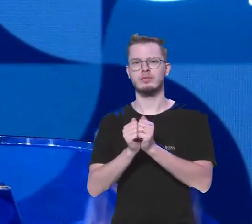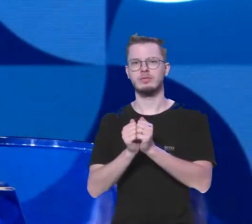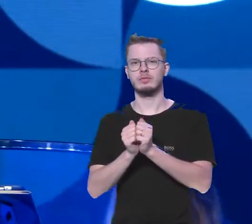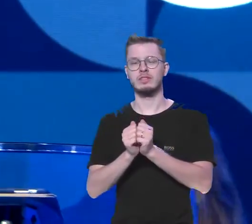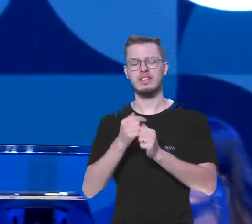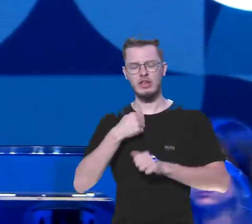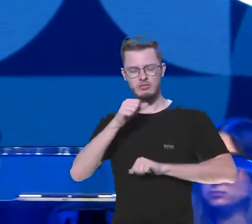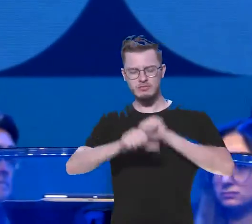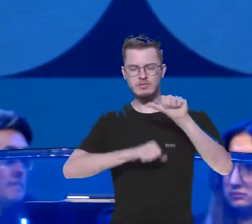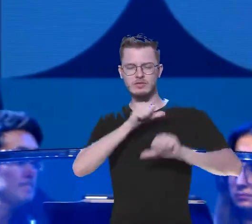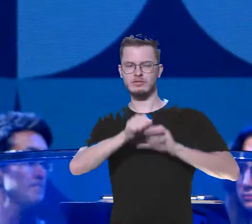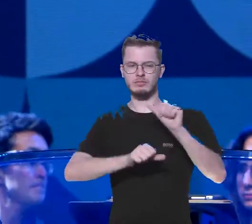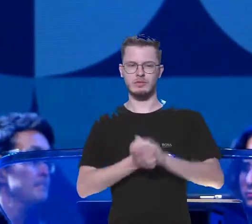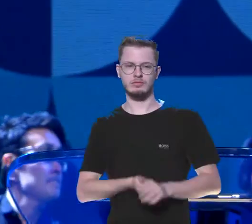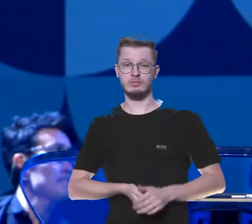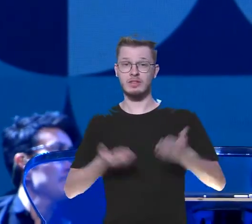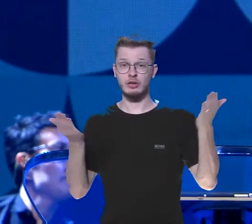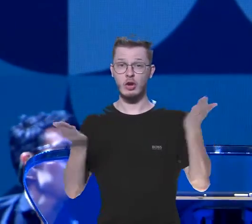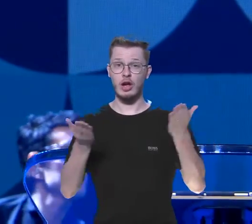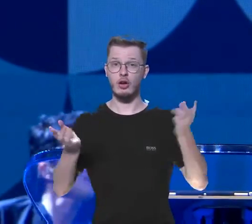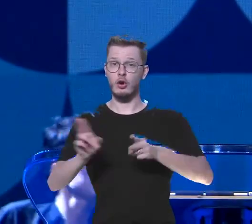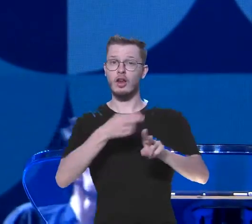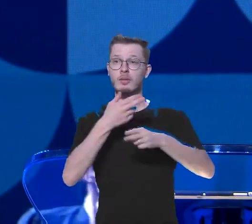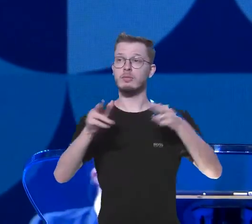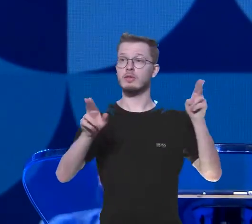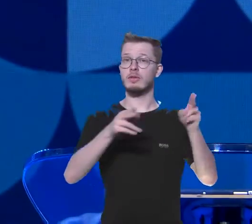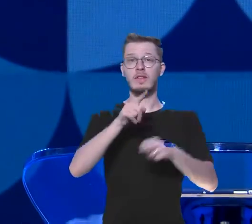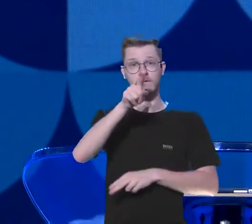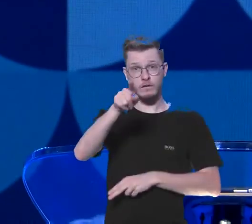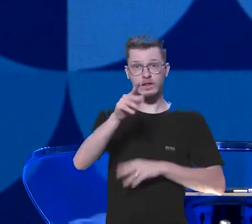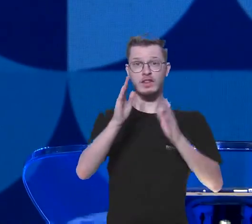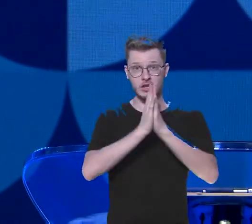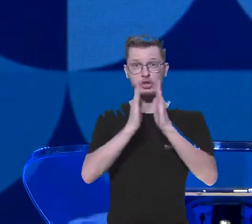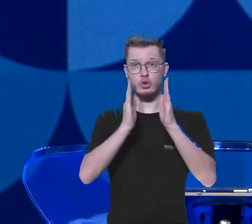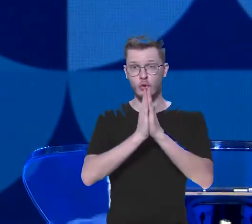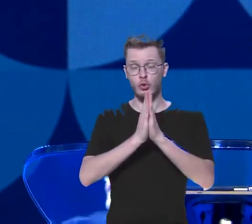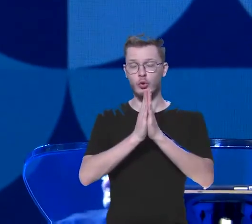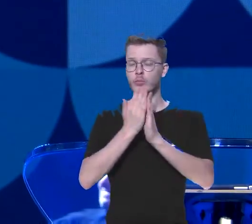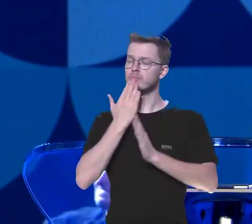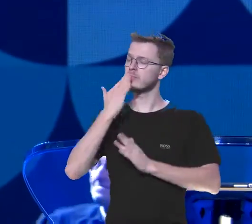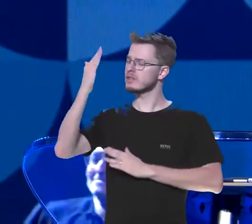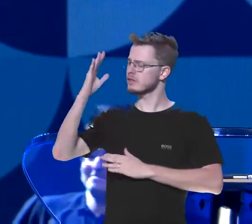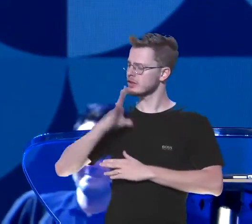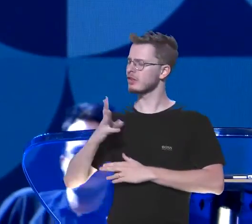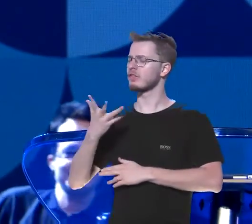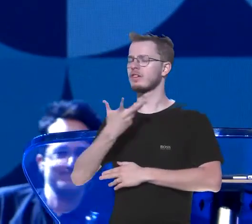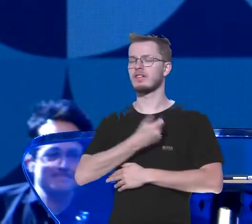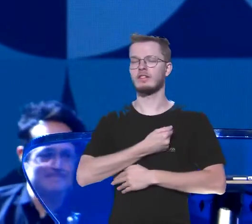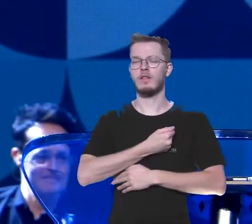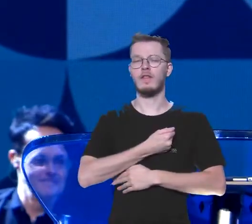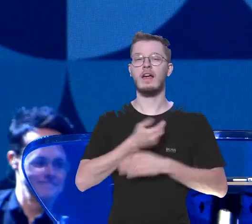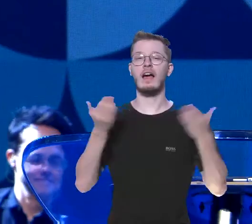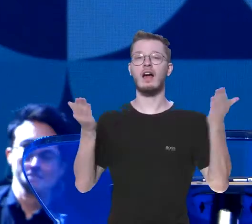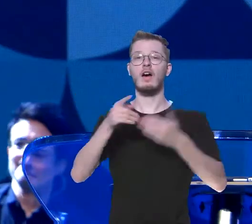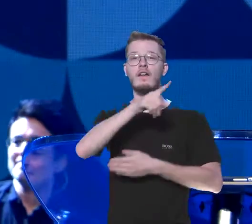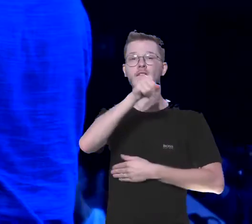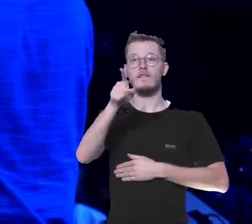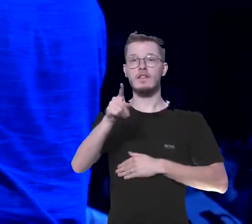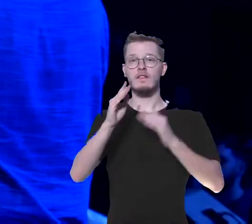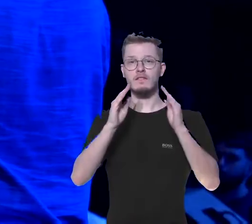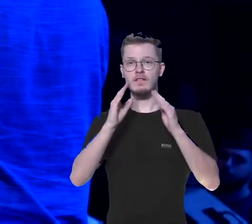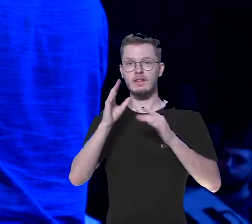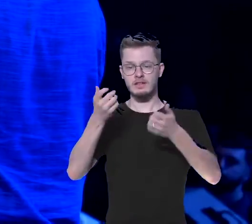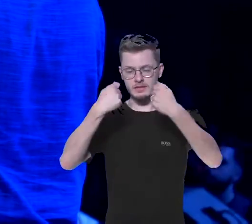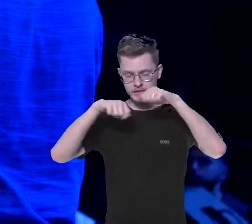mãos, você que fez essa oração pela primeira vez, vai vir aqui na frente, e você vai receber uma oração pessoal agora, e cura